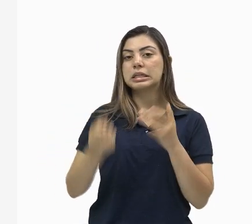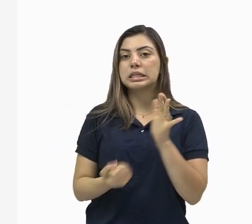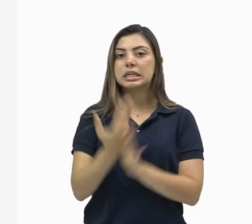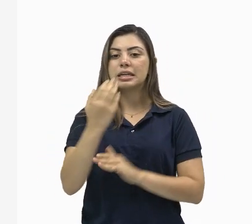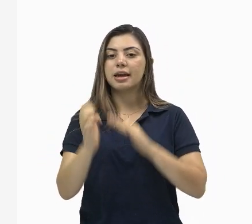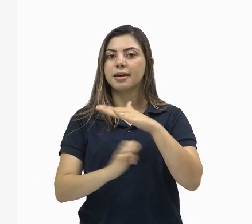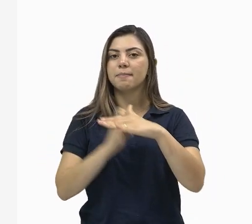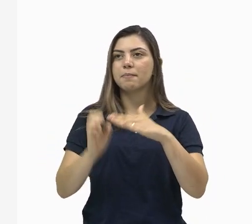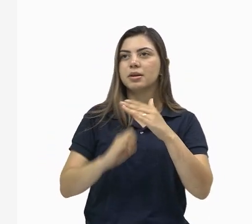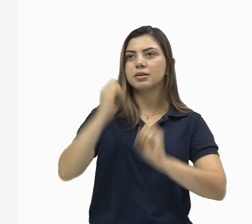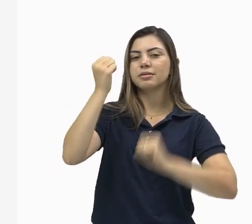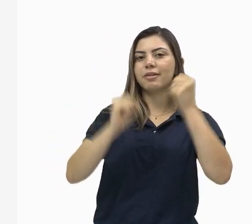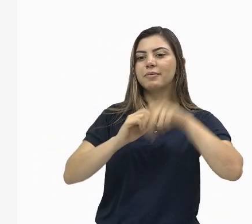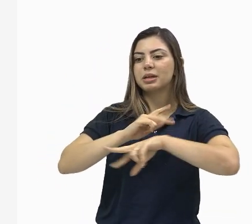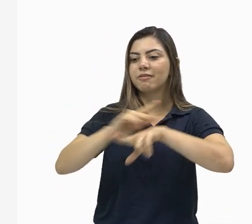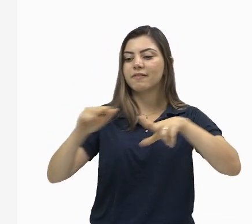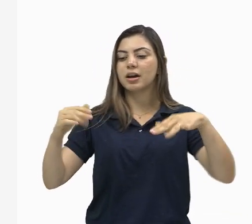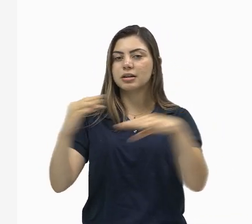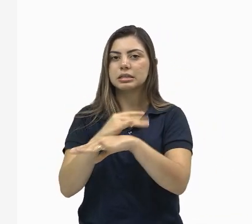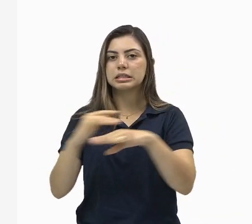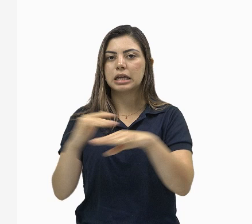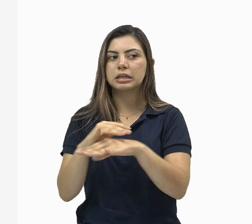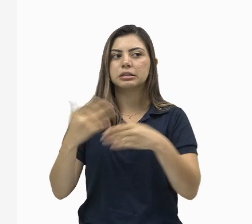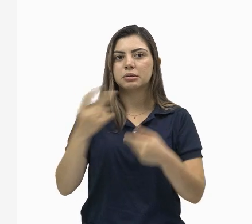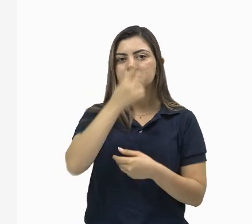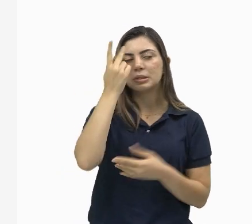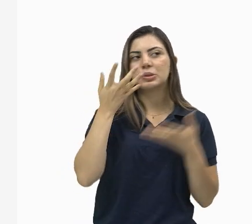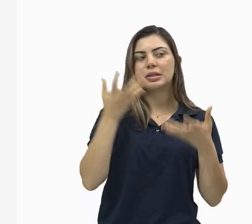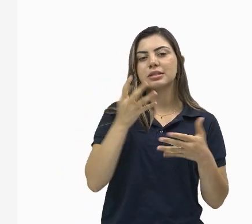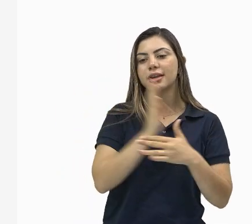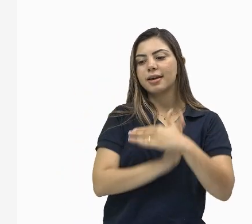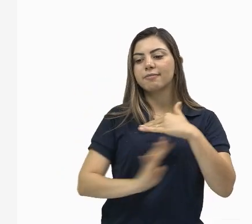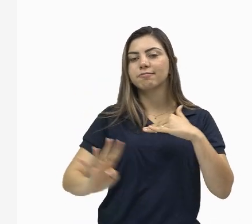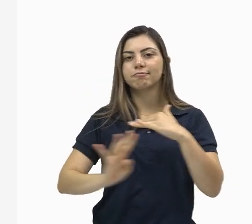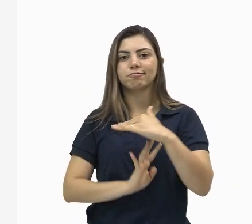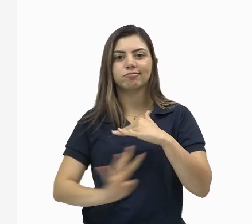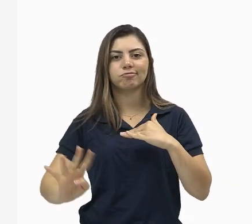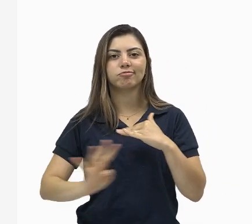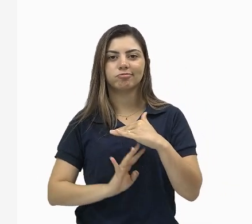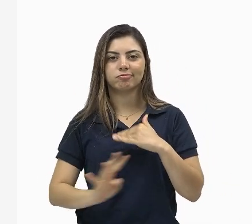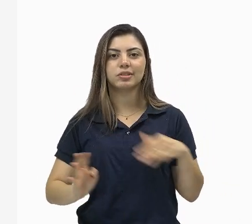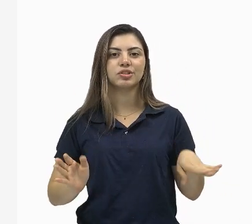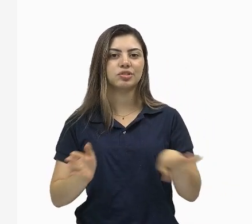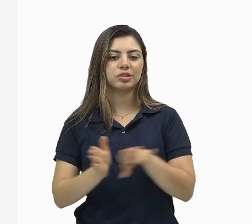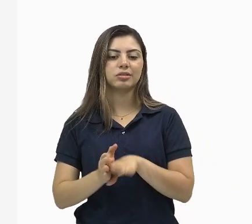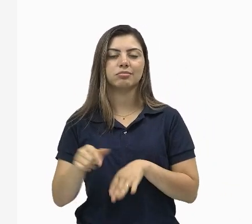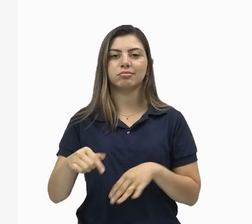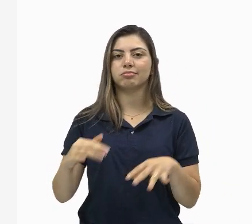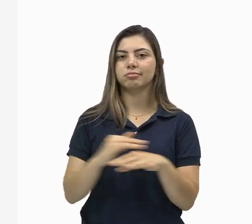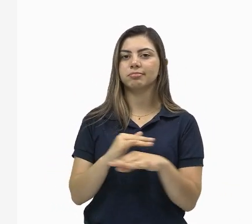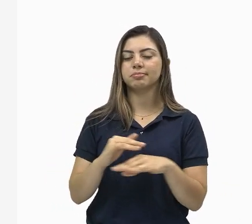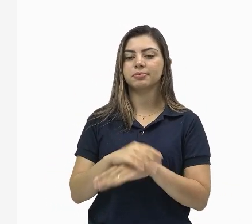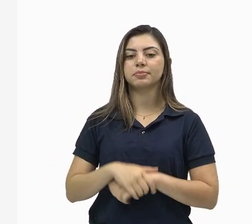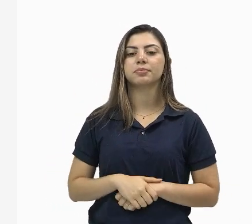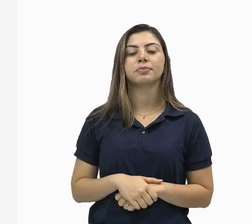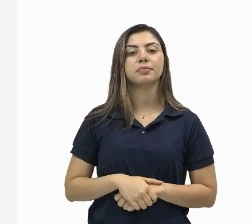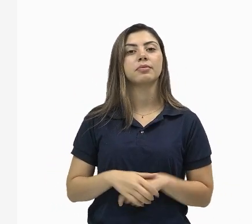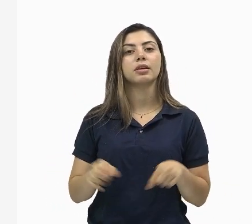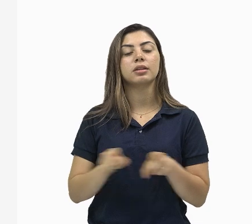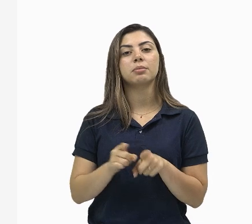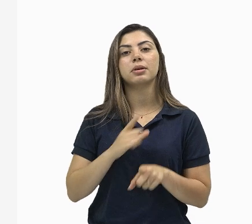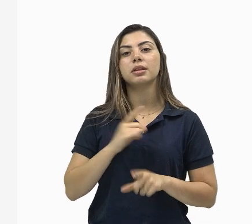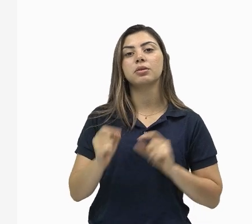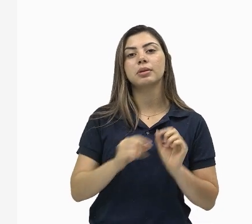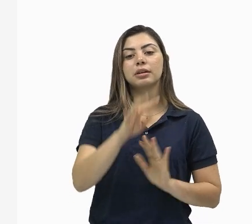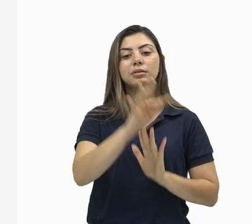vir para Manaus e aí nós vamos ter essa questão da imigração, muitas pessoas chegando aqui. Também nós vamos ter fragmentação do